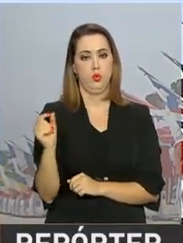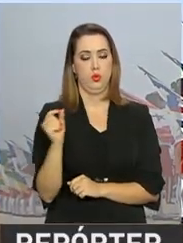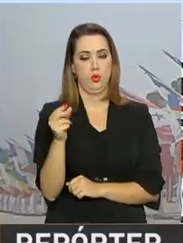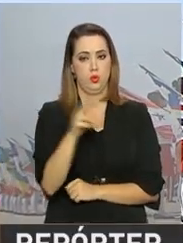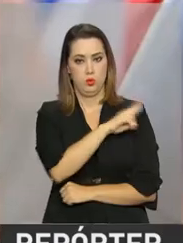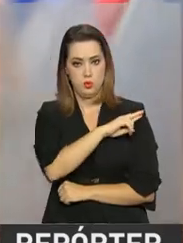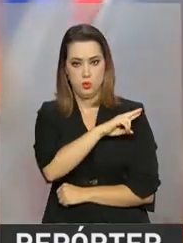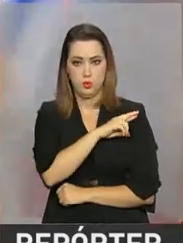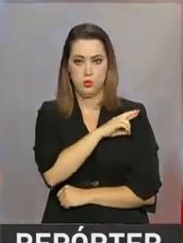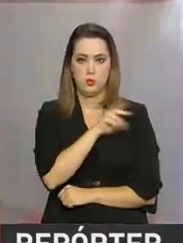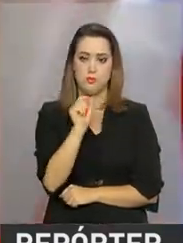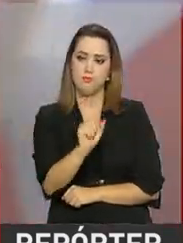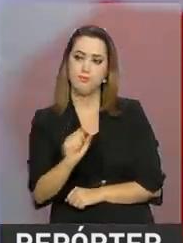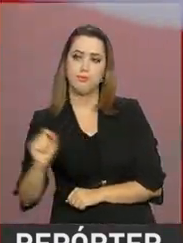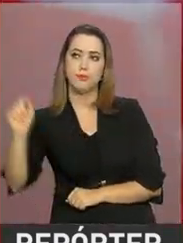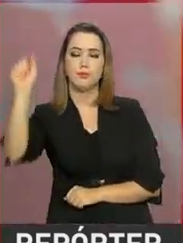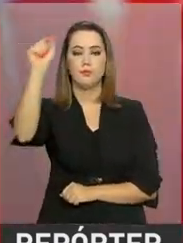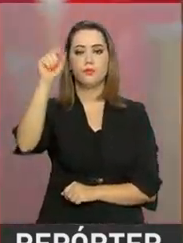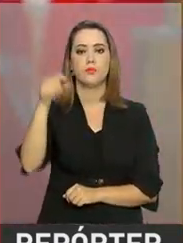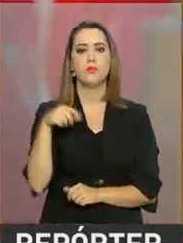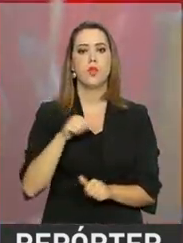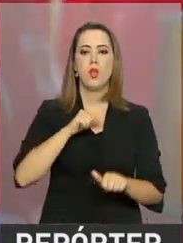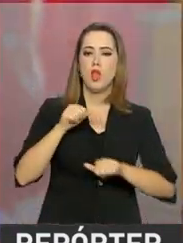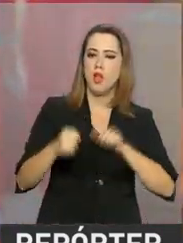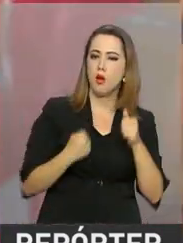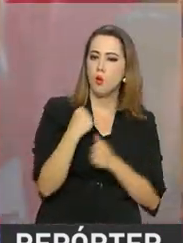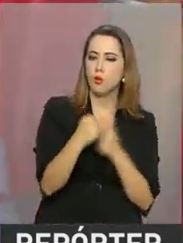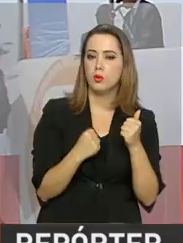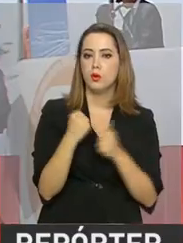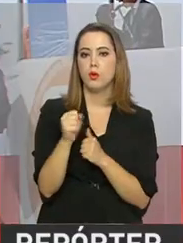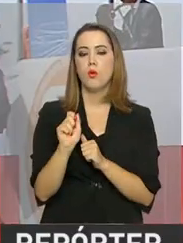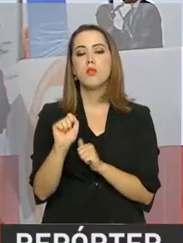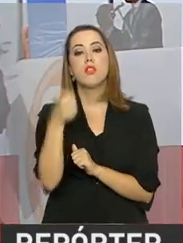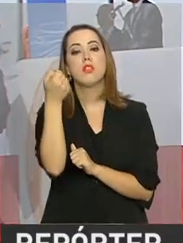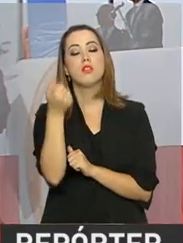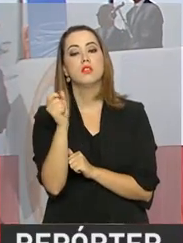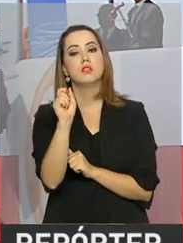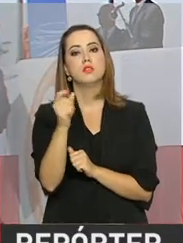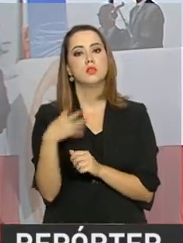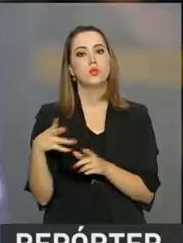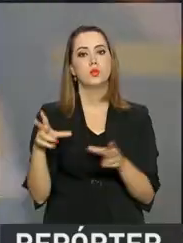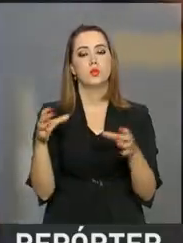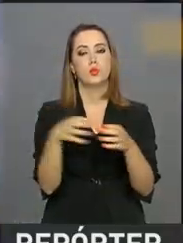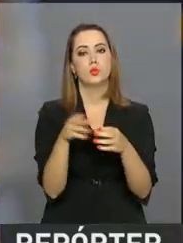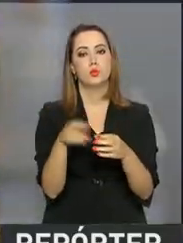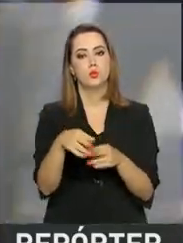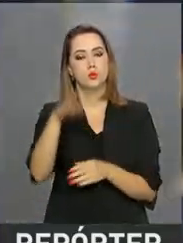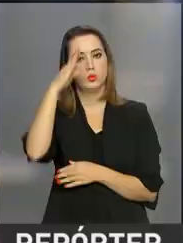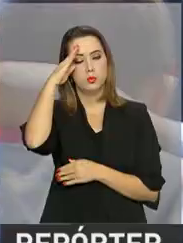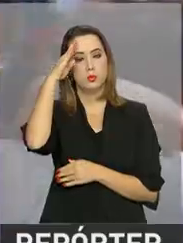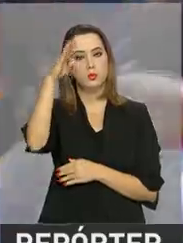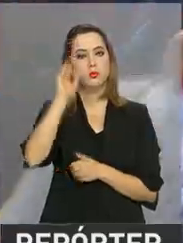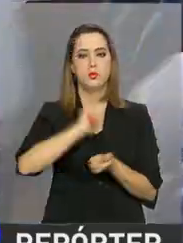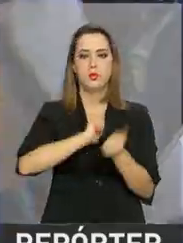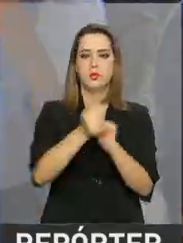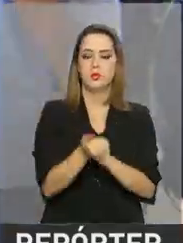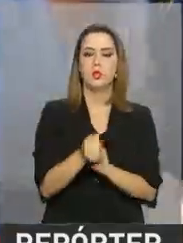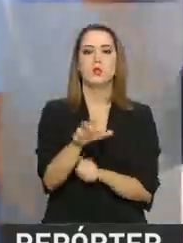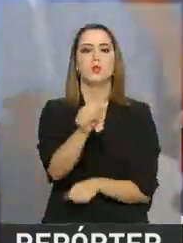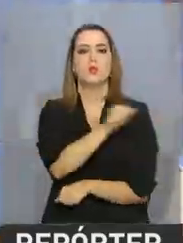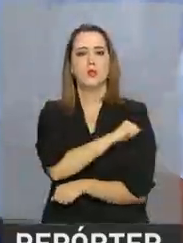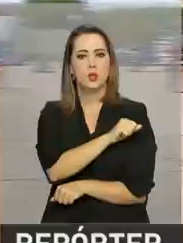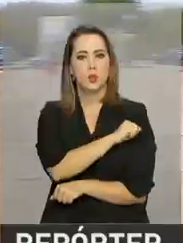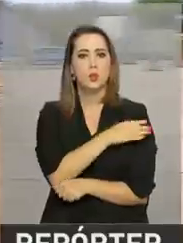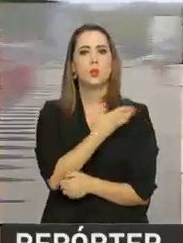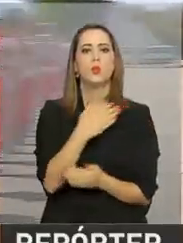Distrito Federal. É a corrida do fogo simbólico que reuniu autoridades militares, atletas e estudantes de